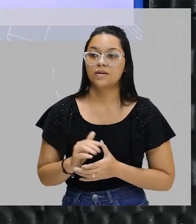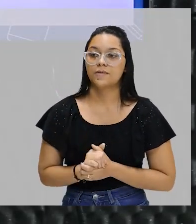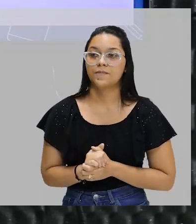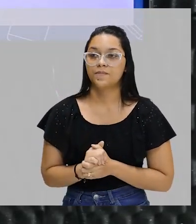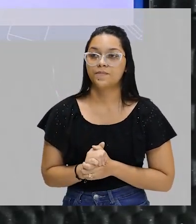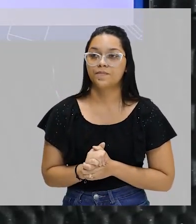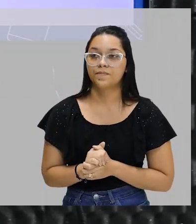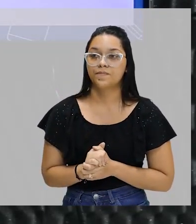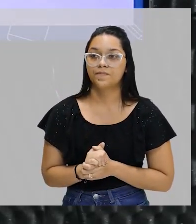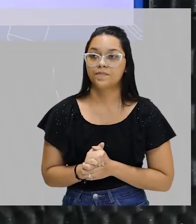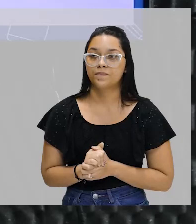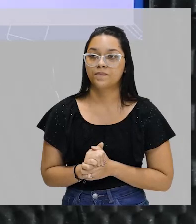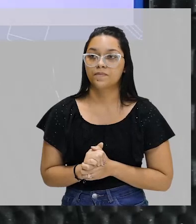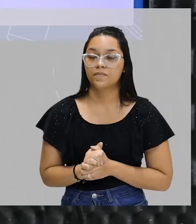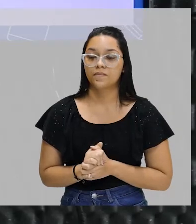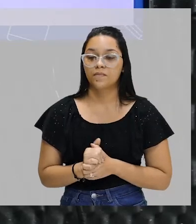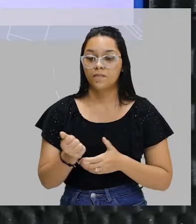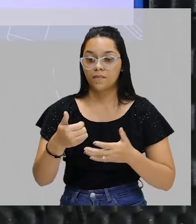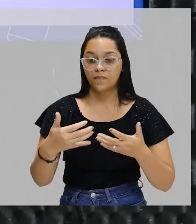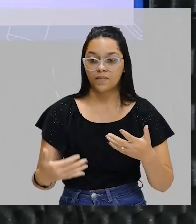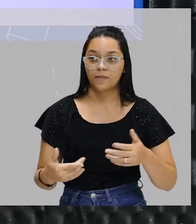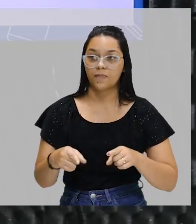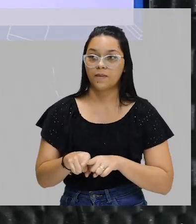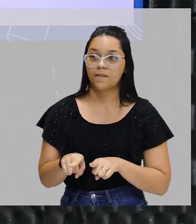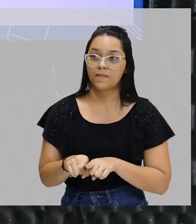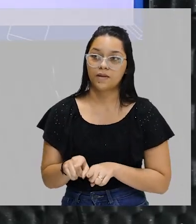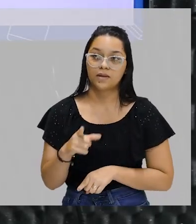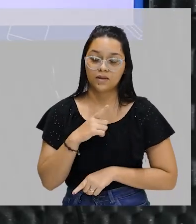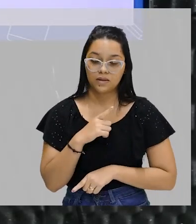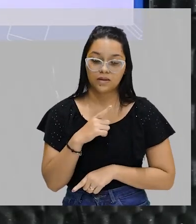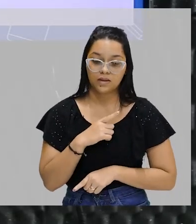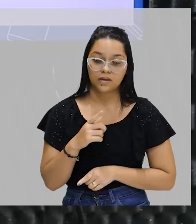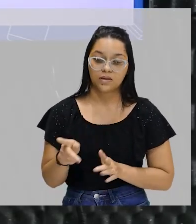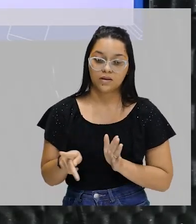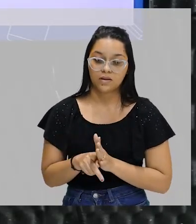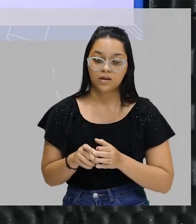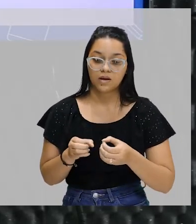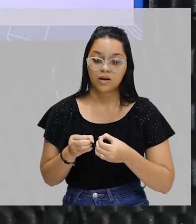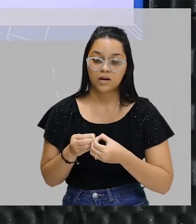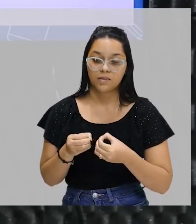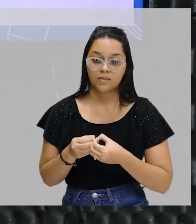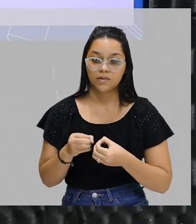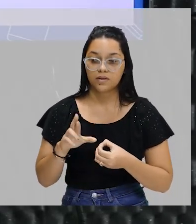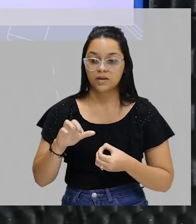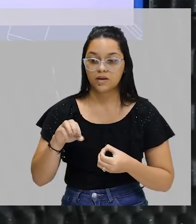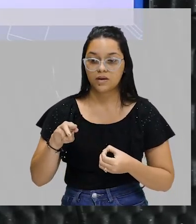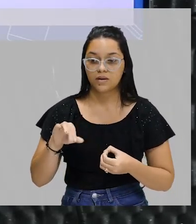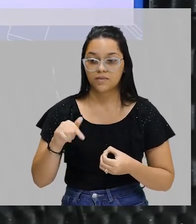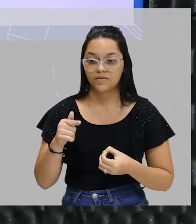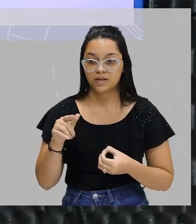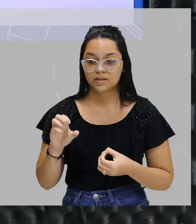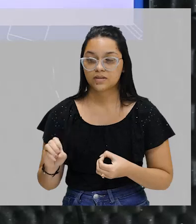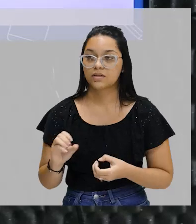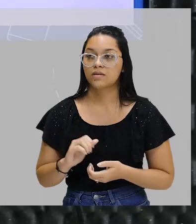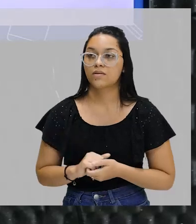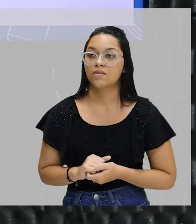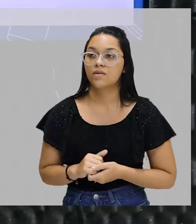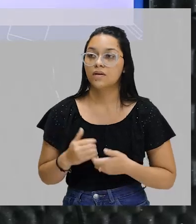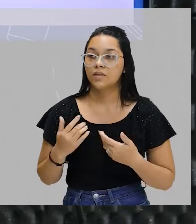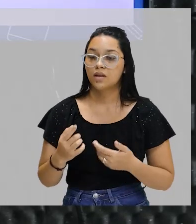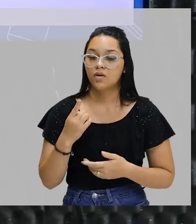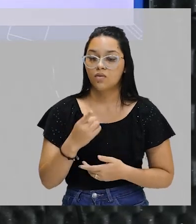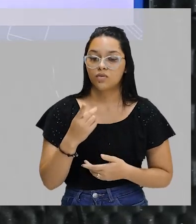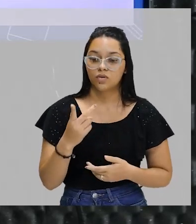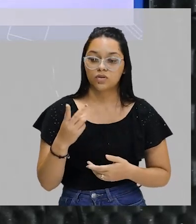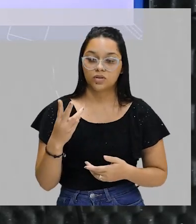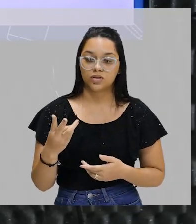possíveis numerando a cadeia a partir da extremidade mais próxima da ramificação. Então, 1,